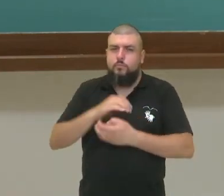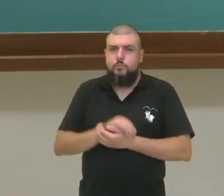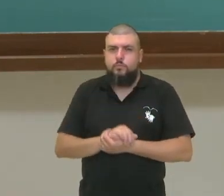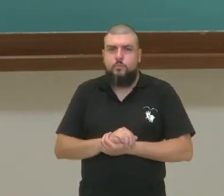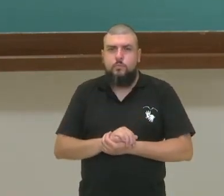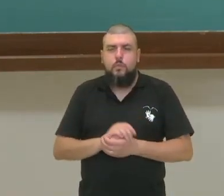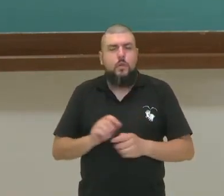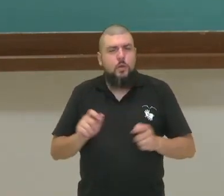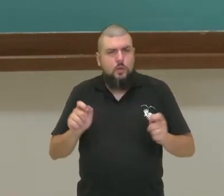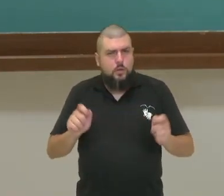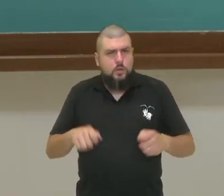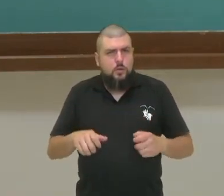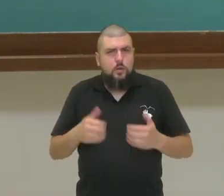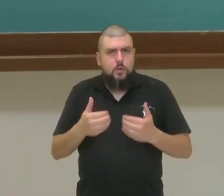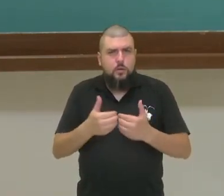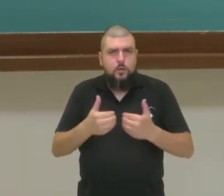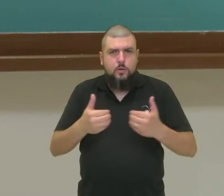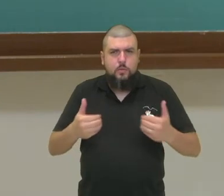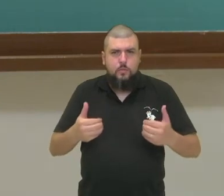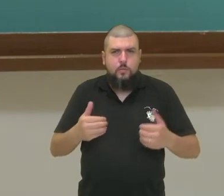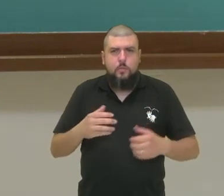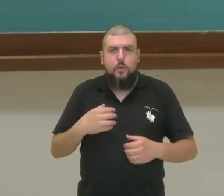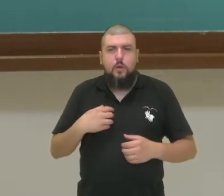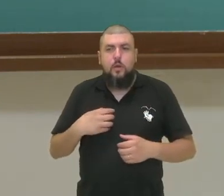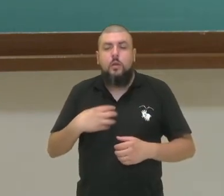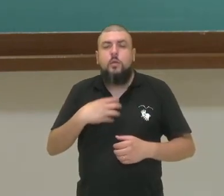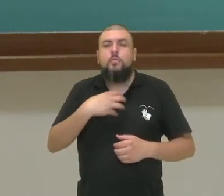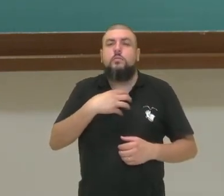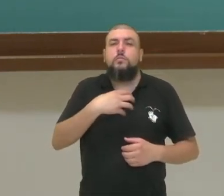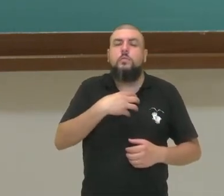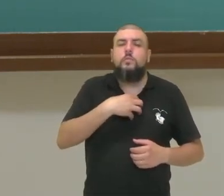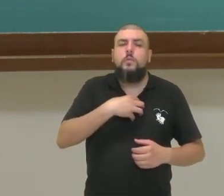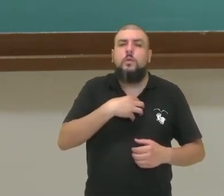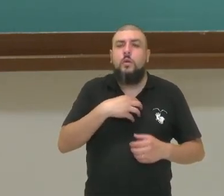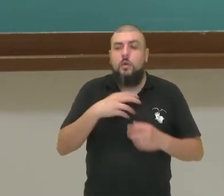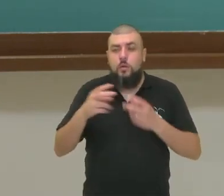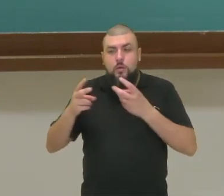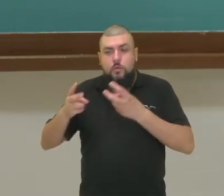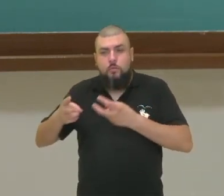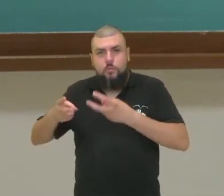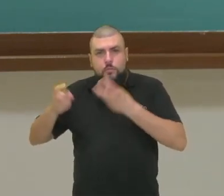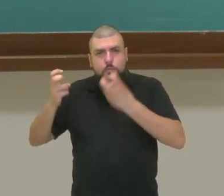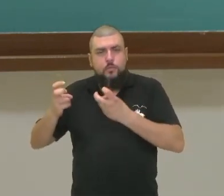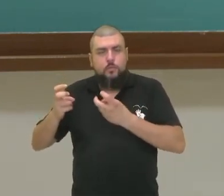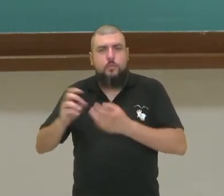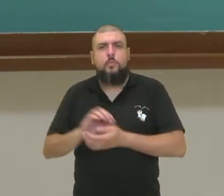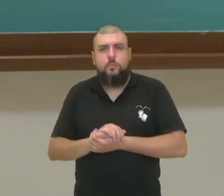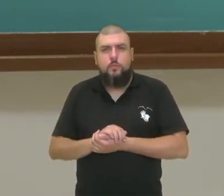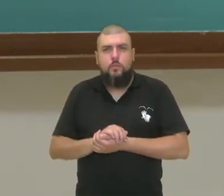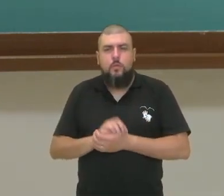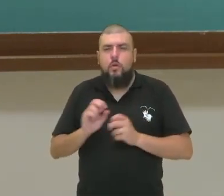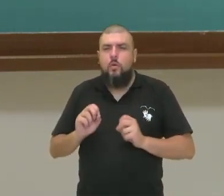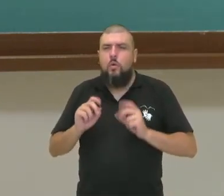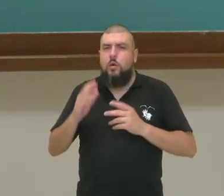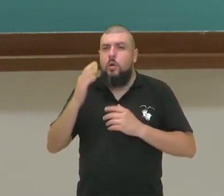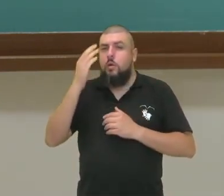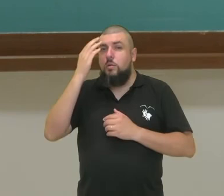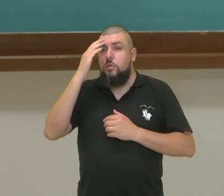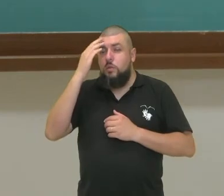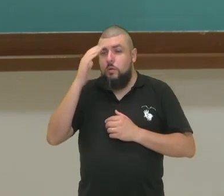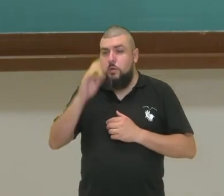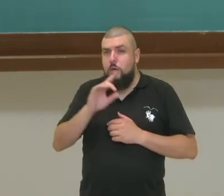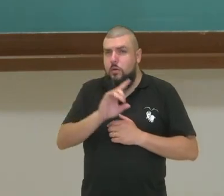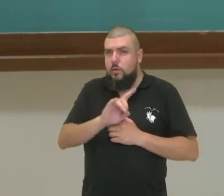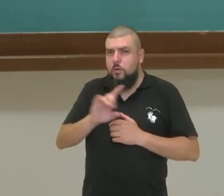separar o conhecimento sensível em sensação e percepção. Vamos entender melhor cada uma dessas formas